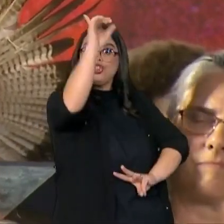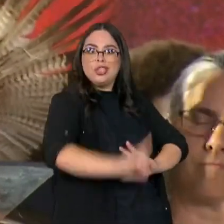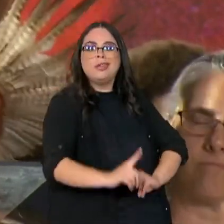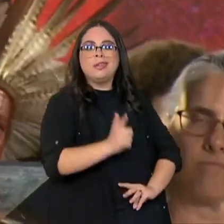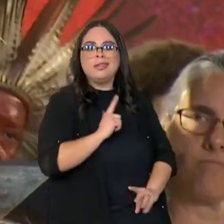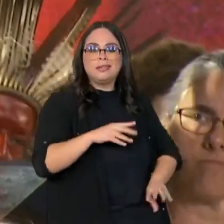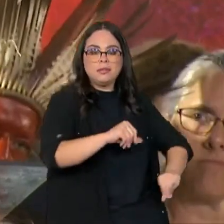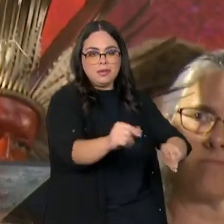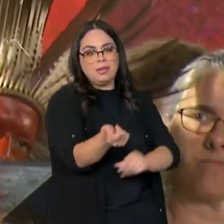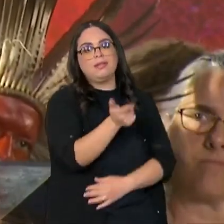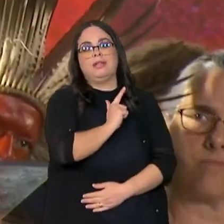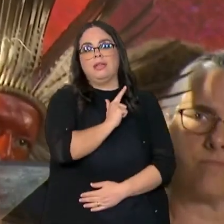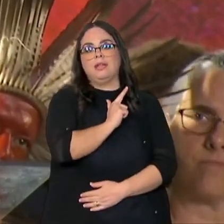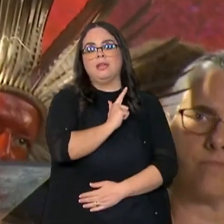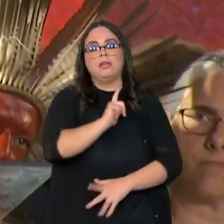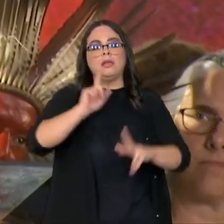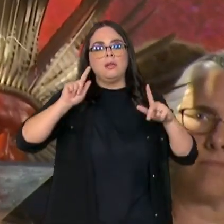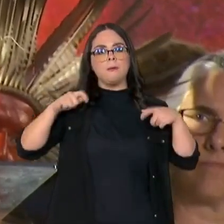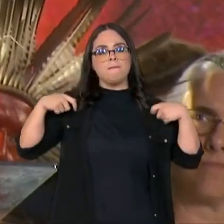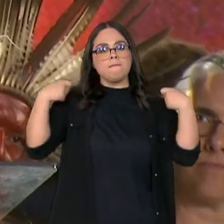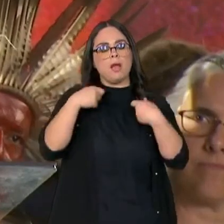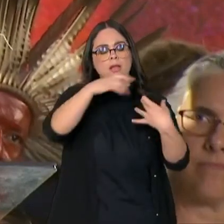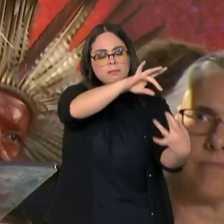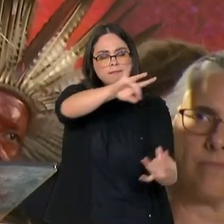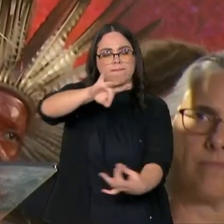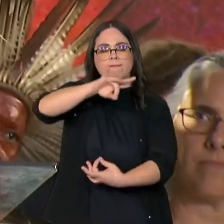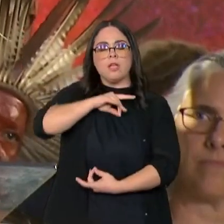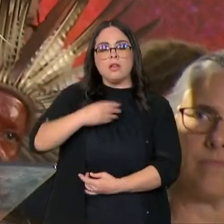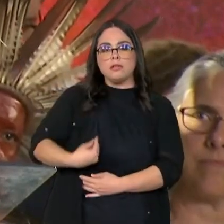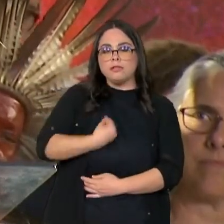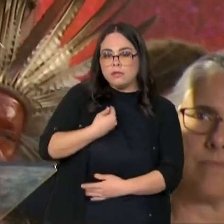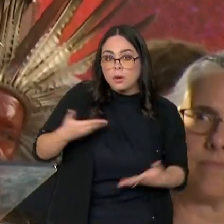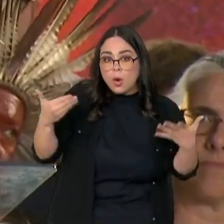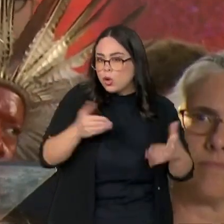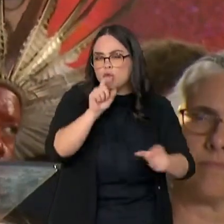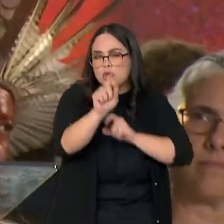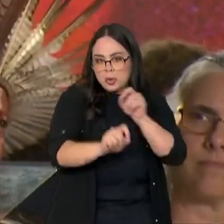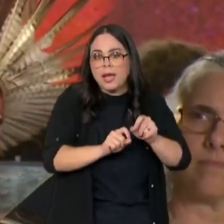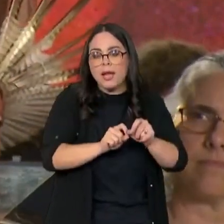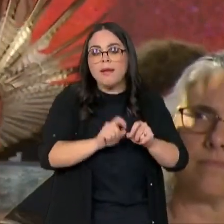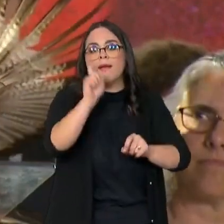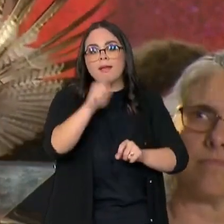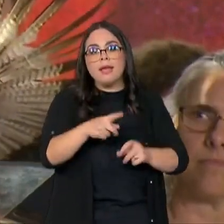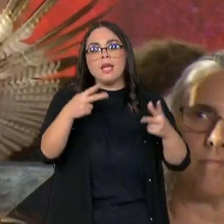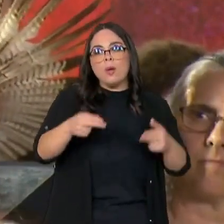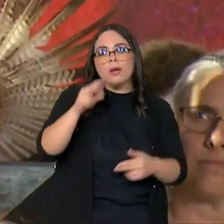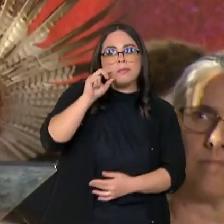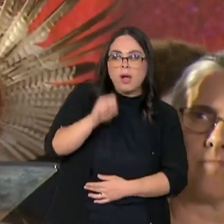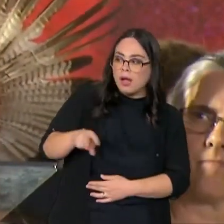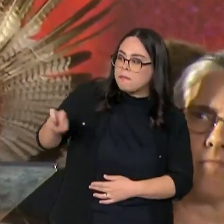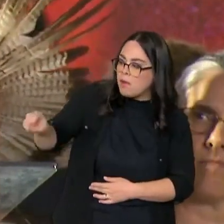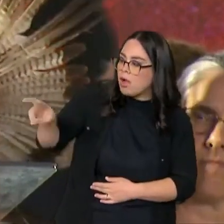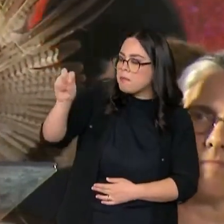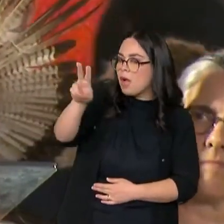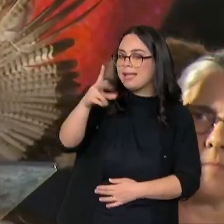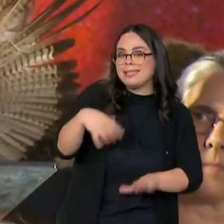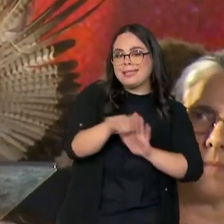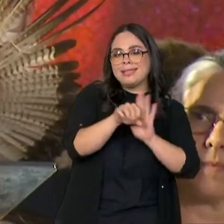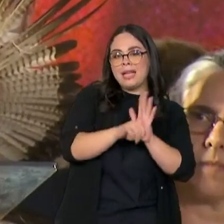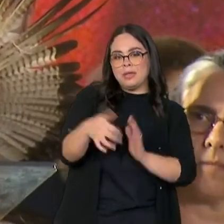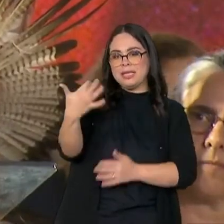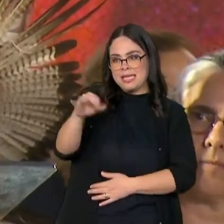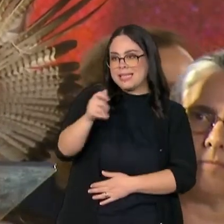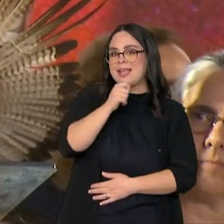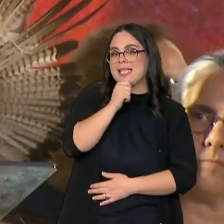território. Esse manto sagrado que vimos hoje, assim como outros 10 do século XVI que ainda estão fora